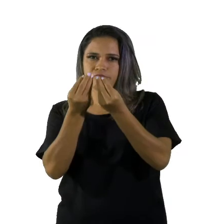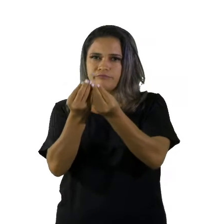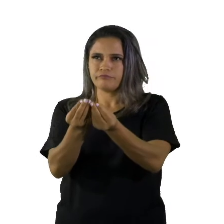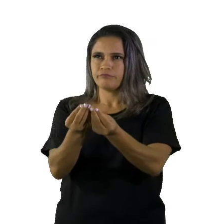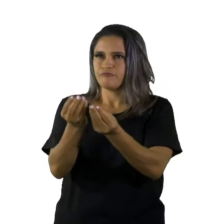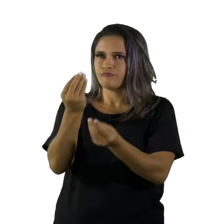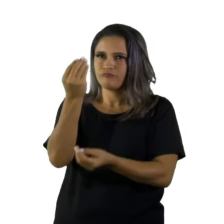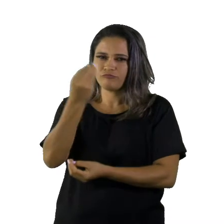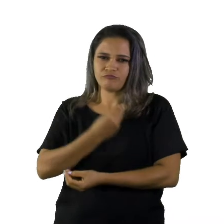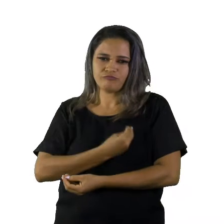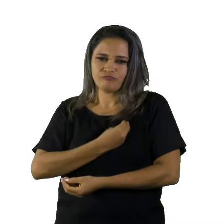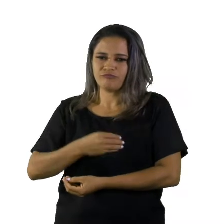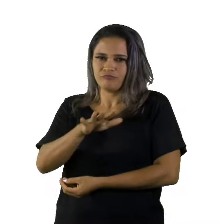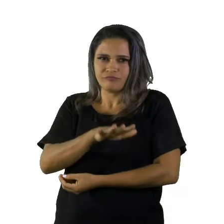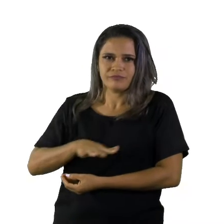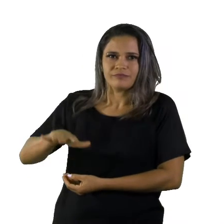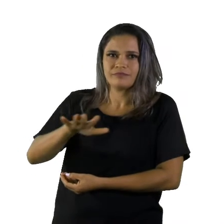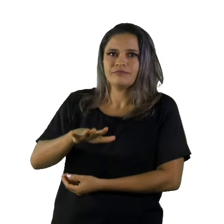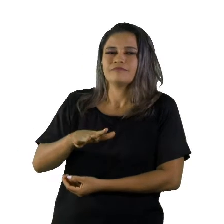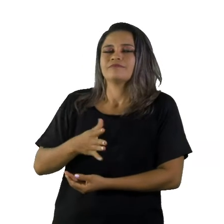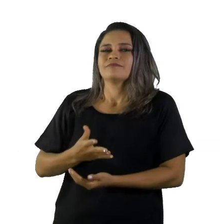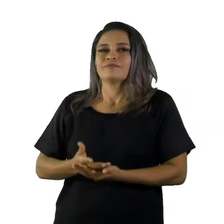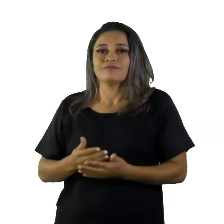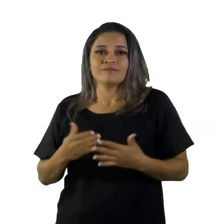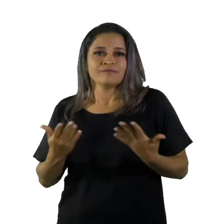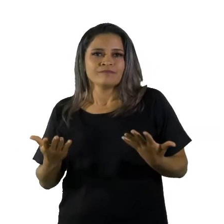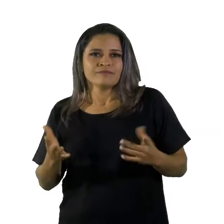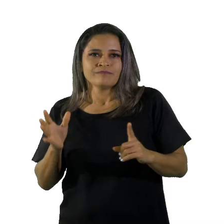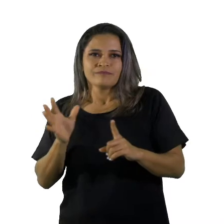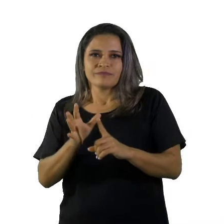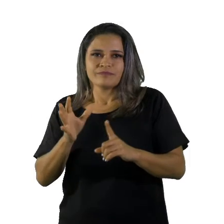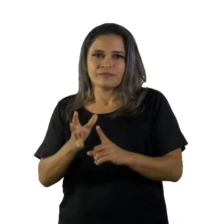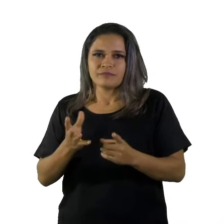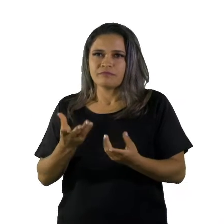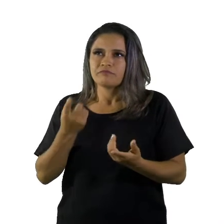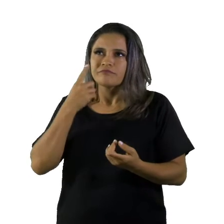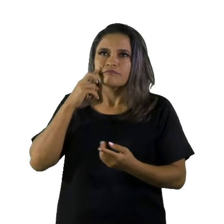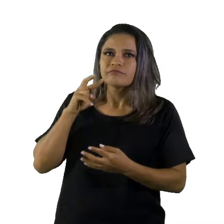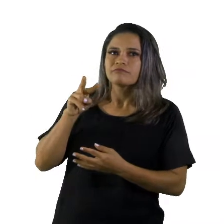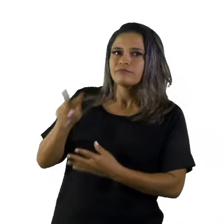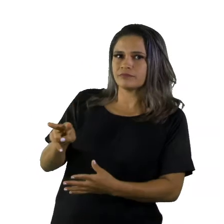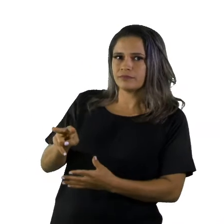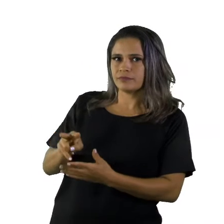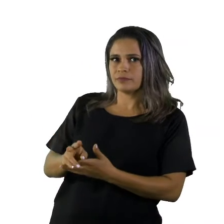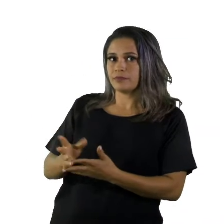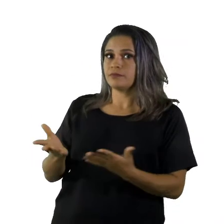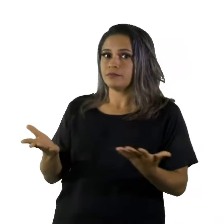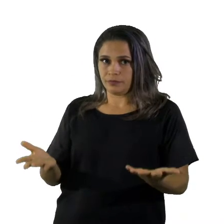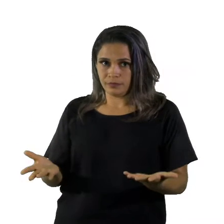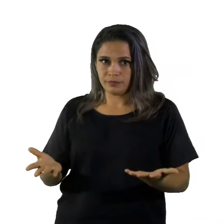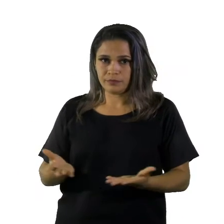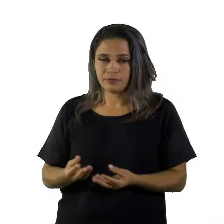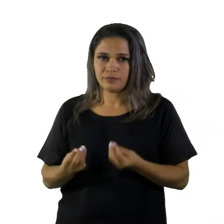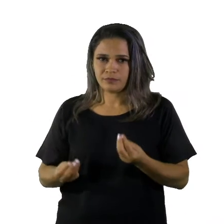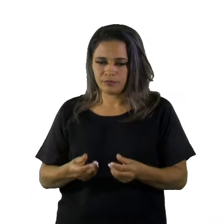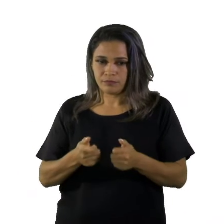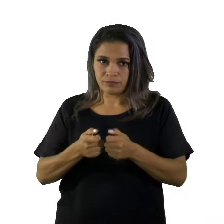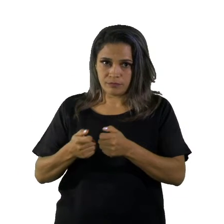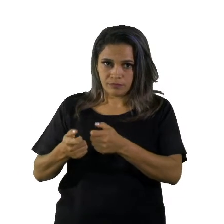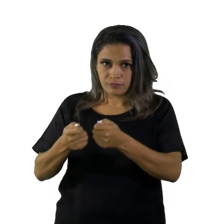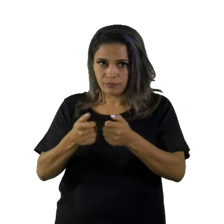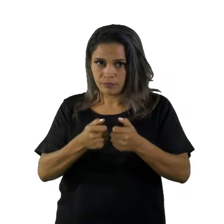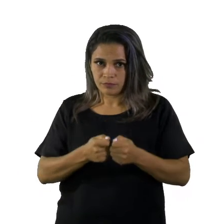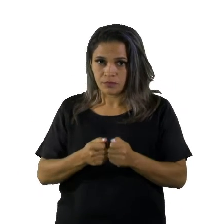ela vive, interfere tanto quanto o que ela presenciou. Assim como ocorre com os videogames,